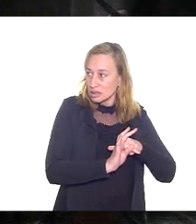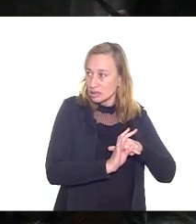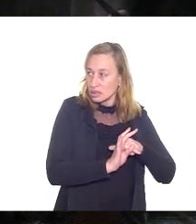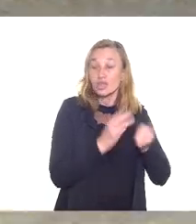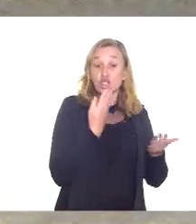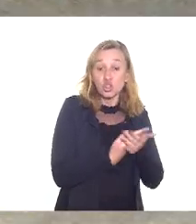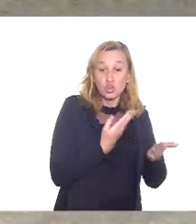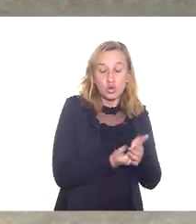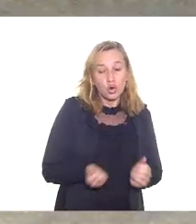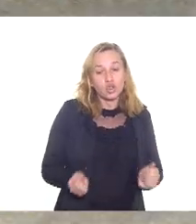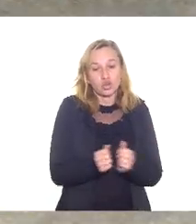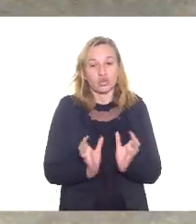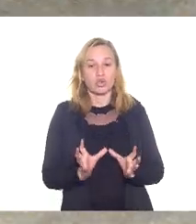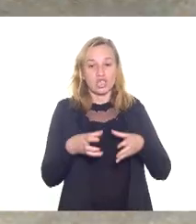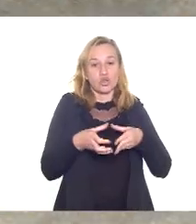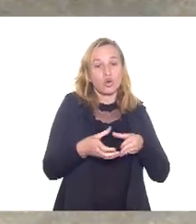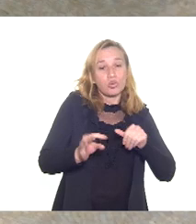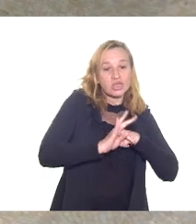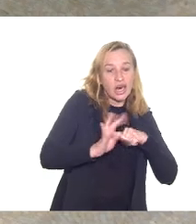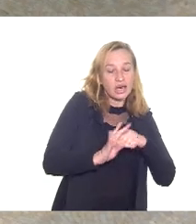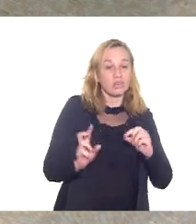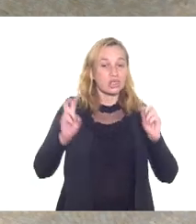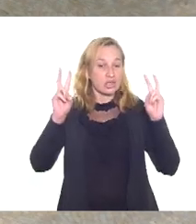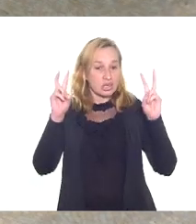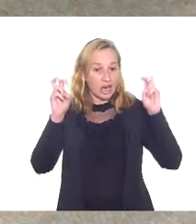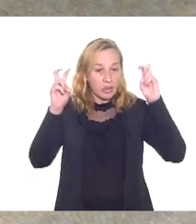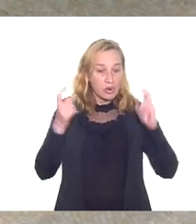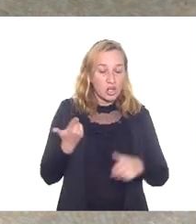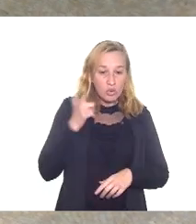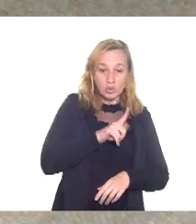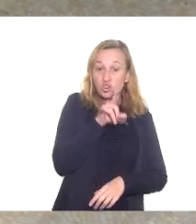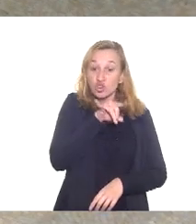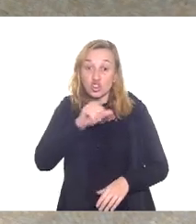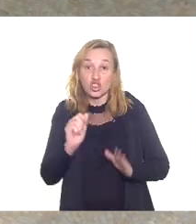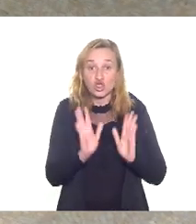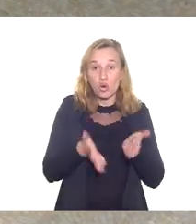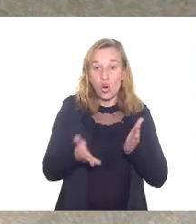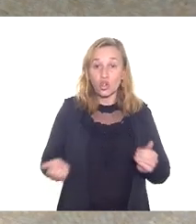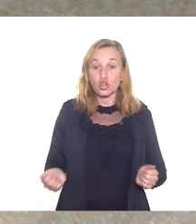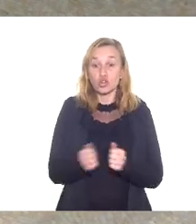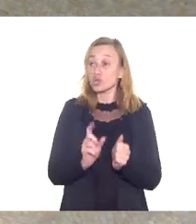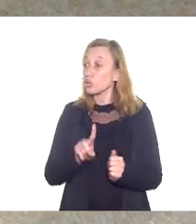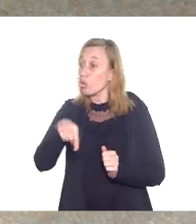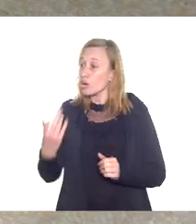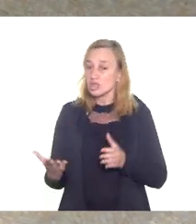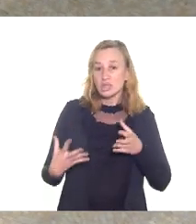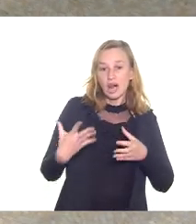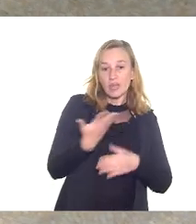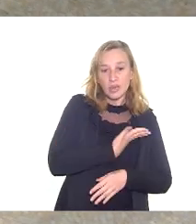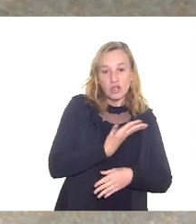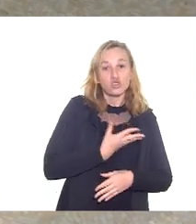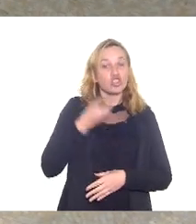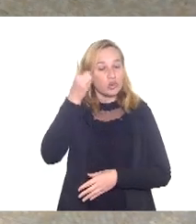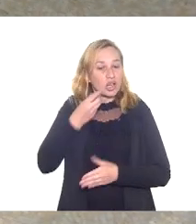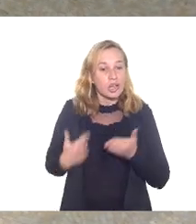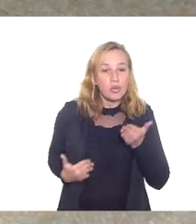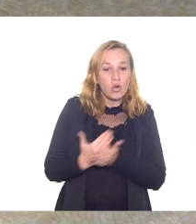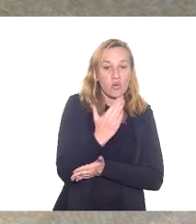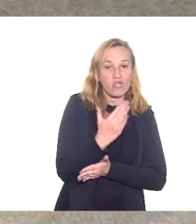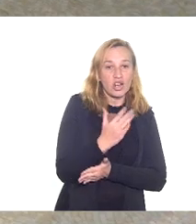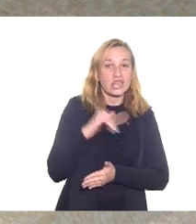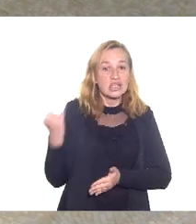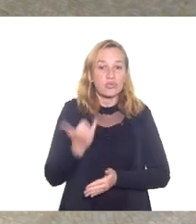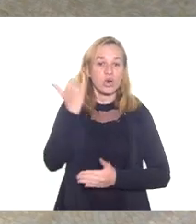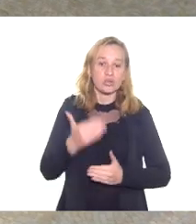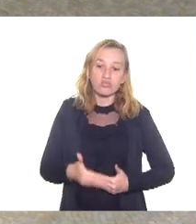Estudou com sua equipe técnica esse tema e conseguimos, na data de hoje, junto com todos os colegas deputados, aprovar esse